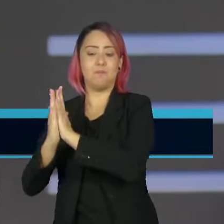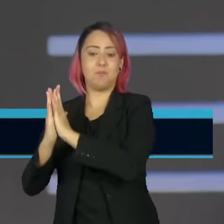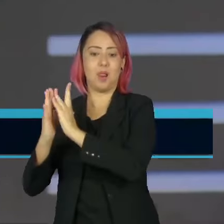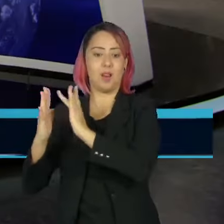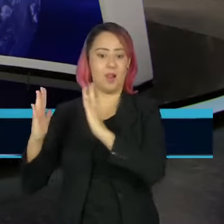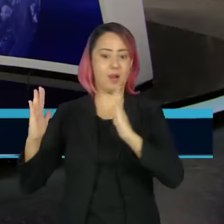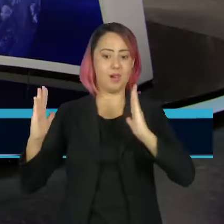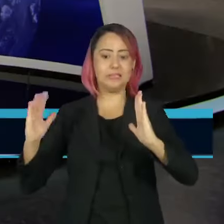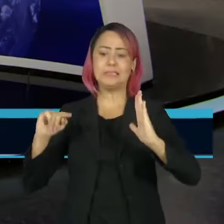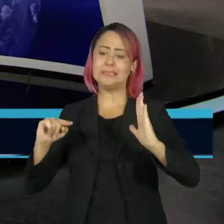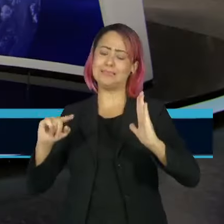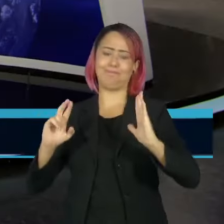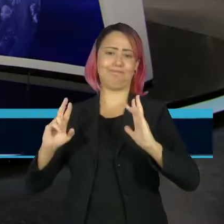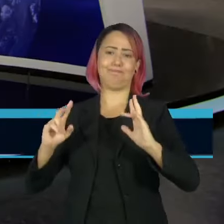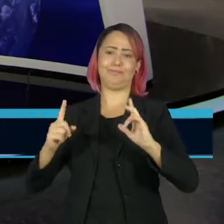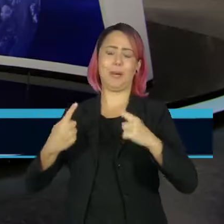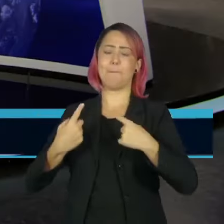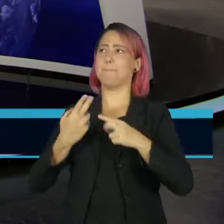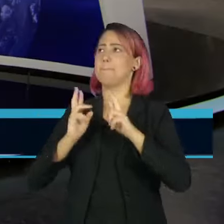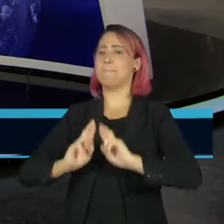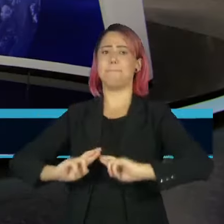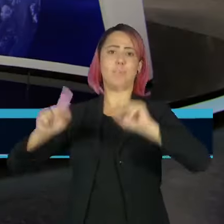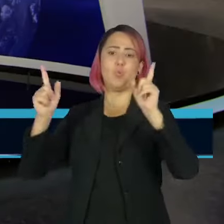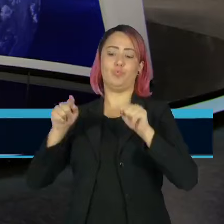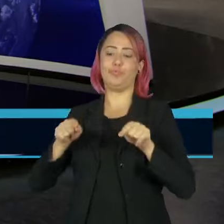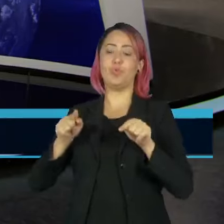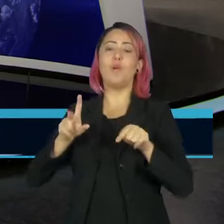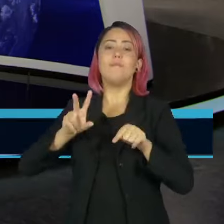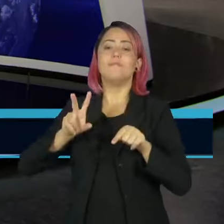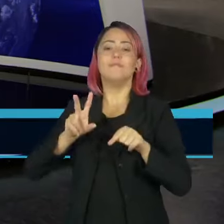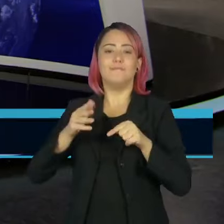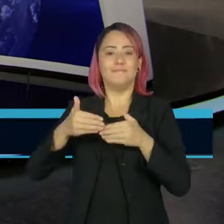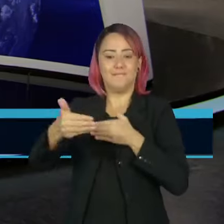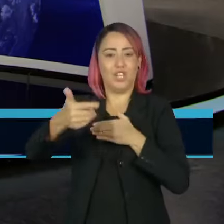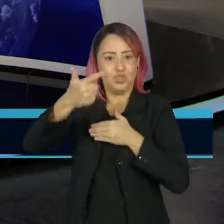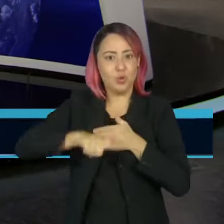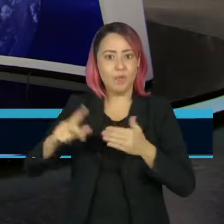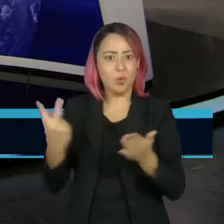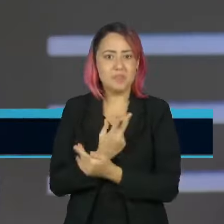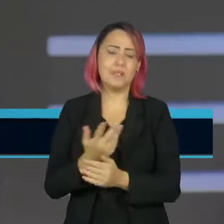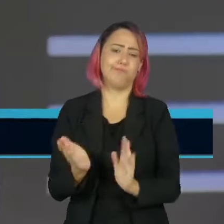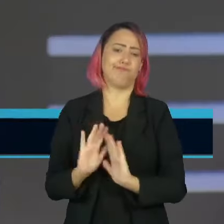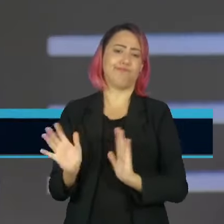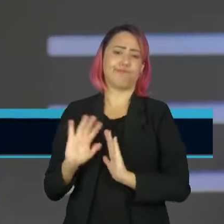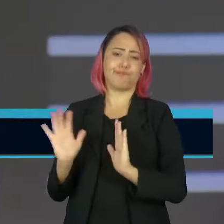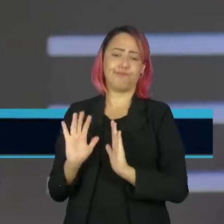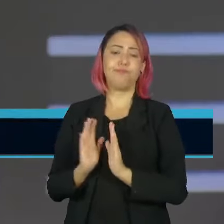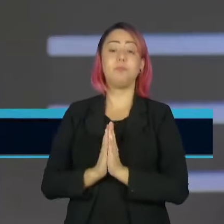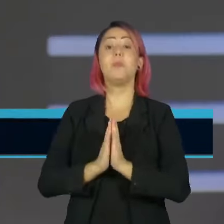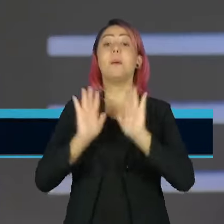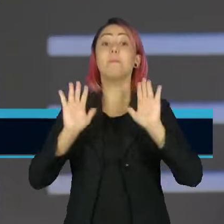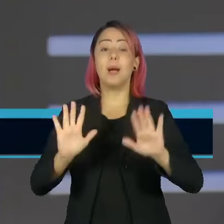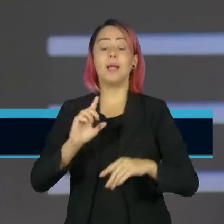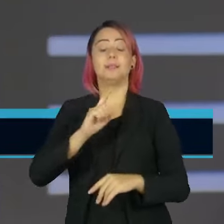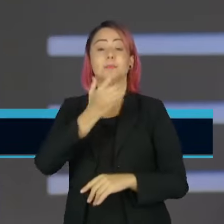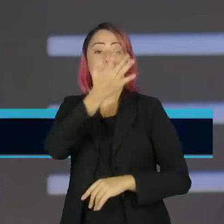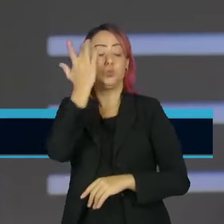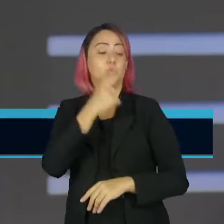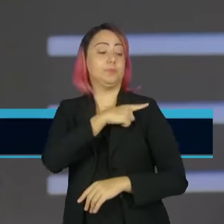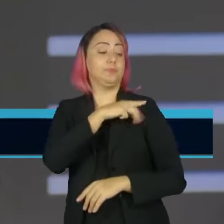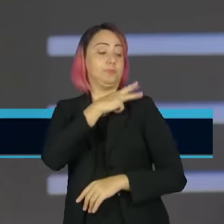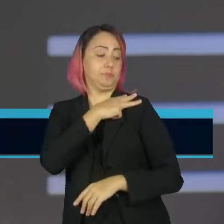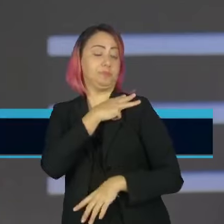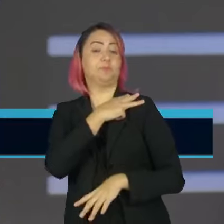assim e que não tende a se repetir no médio e longo prazo tá muito claro que quem tem ensino médio consegue